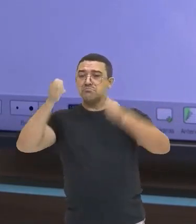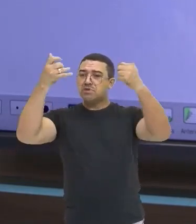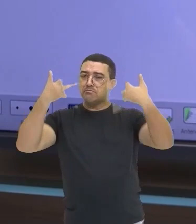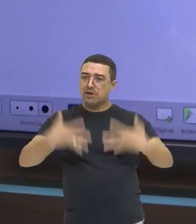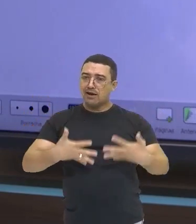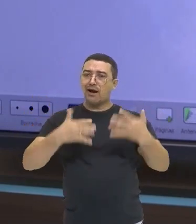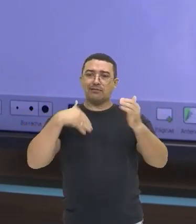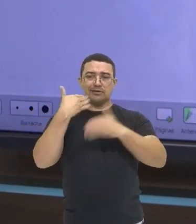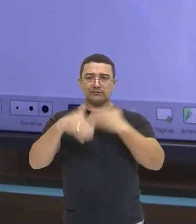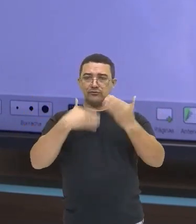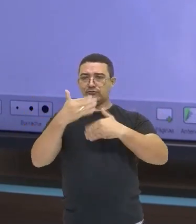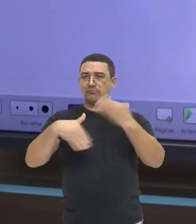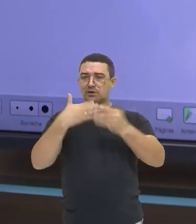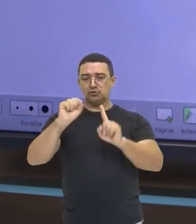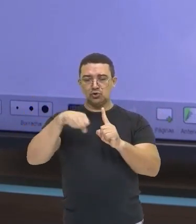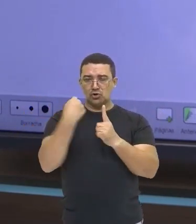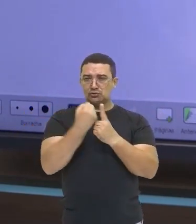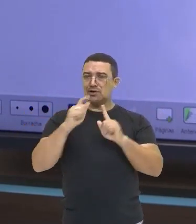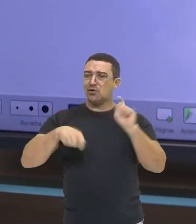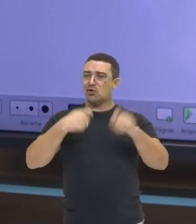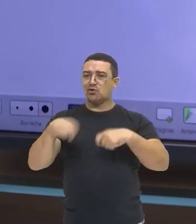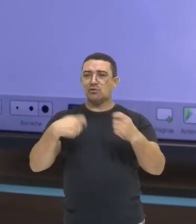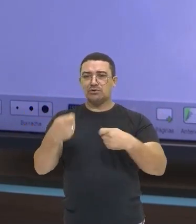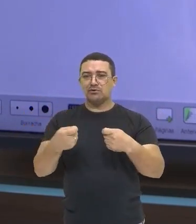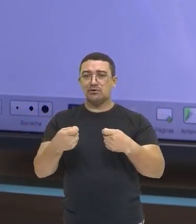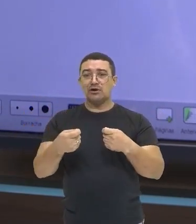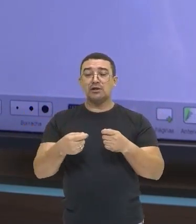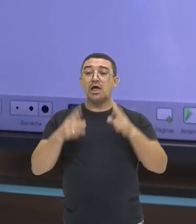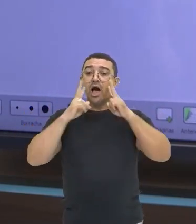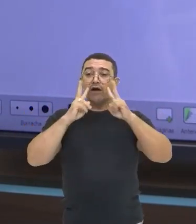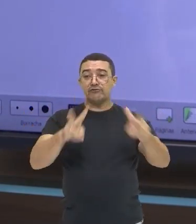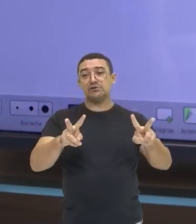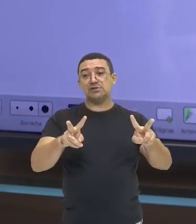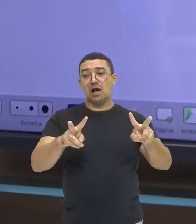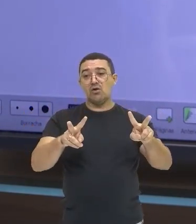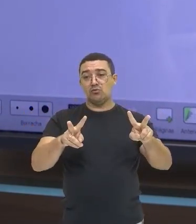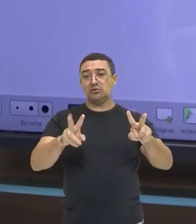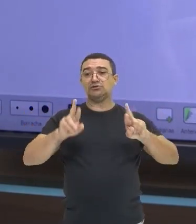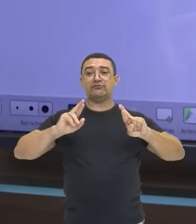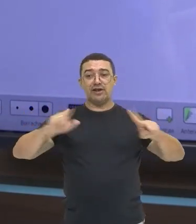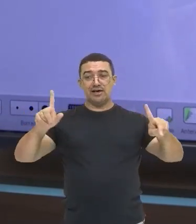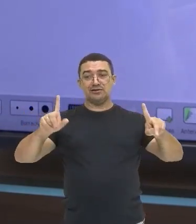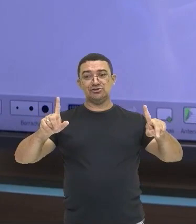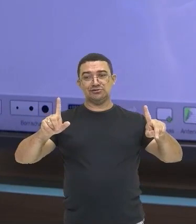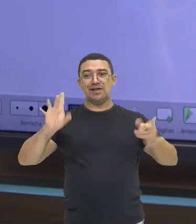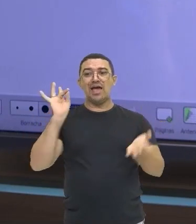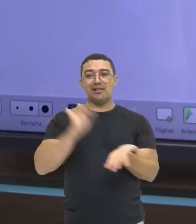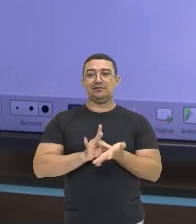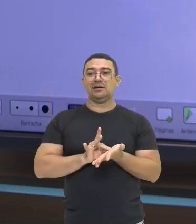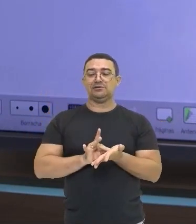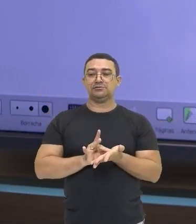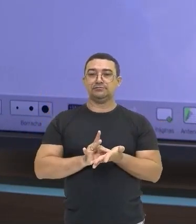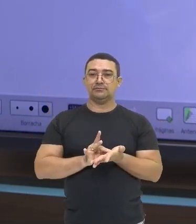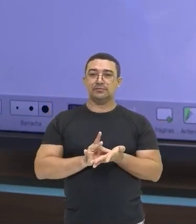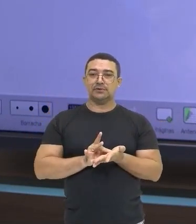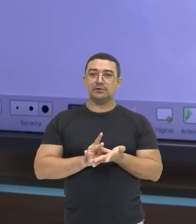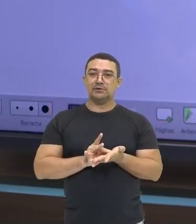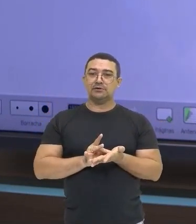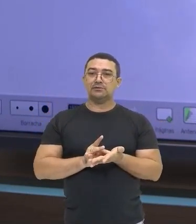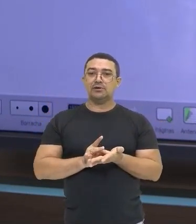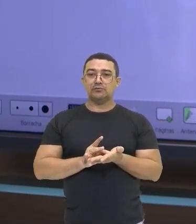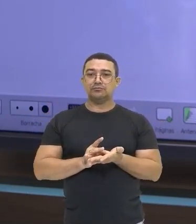o desenvolvimento socioeconômico, a gente pode ter uma visão que não condiz com a realidade. Nós temos um PIB